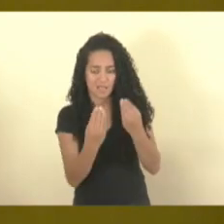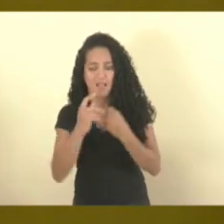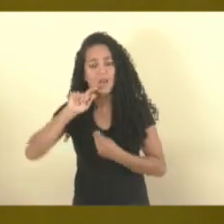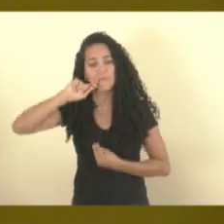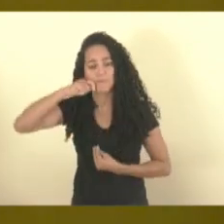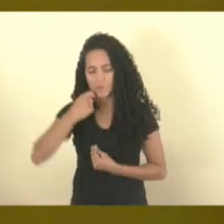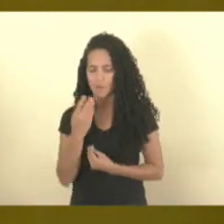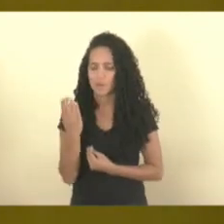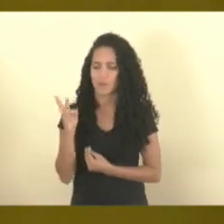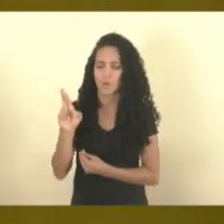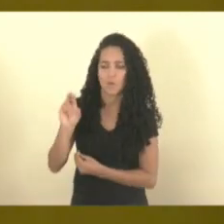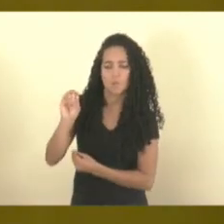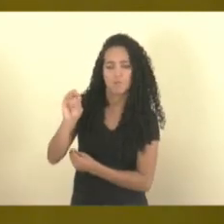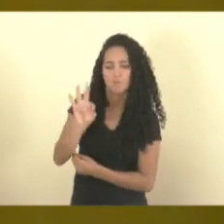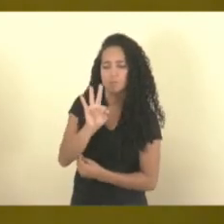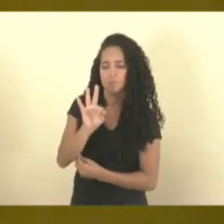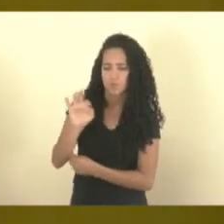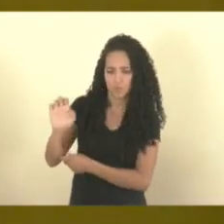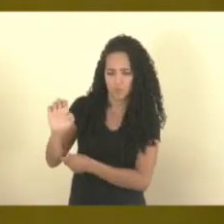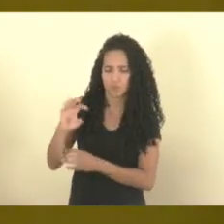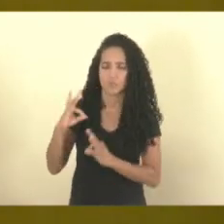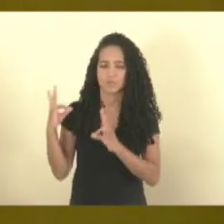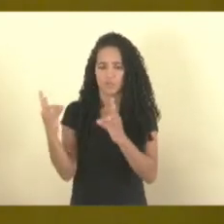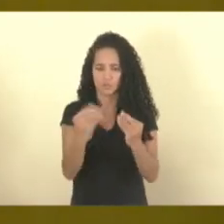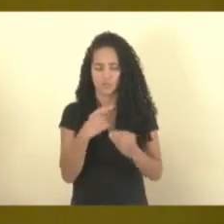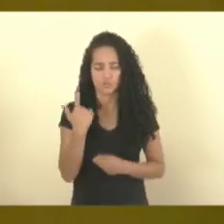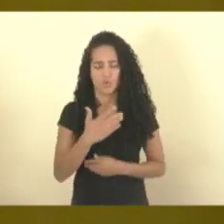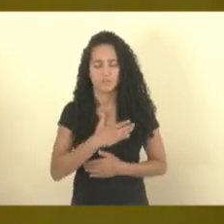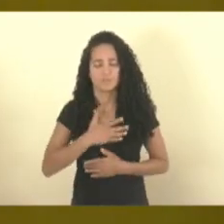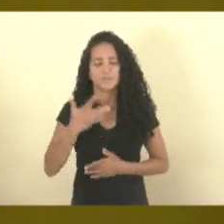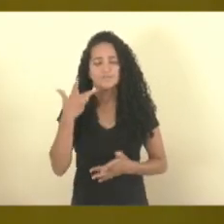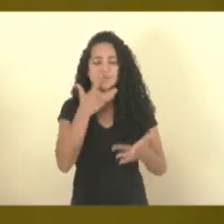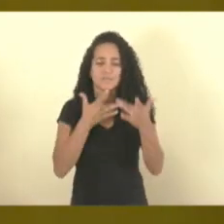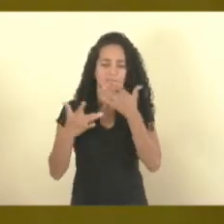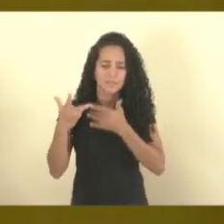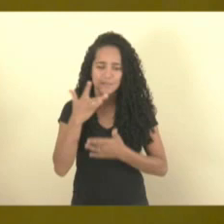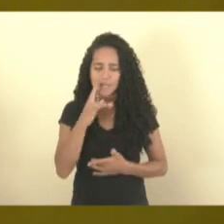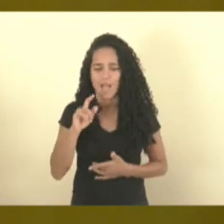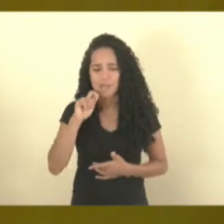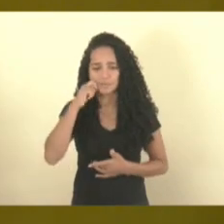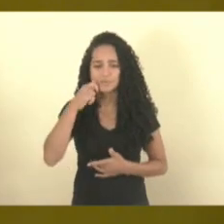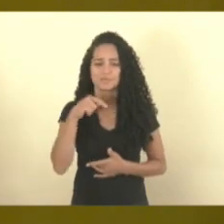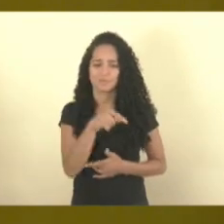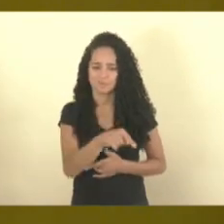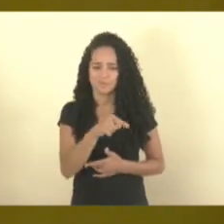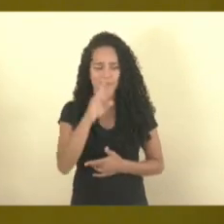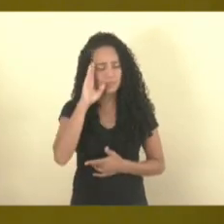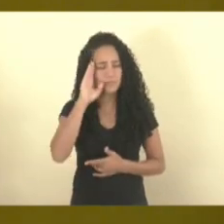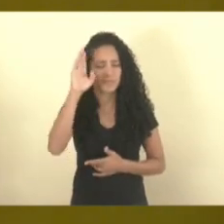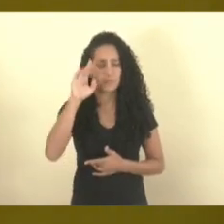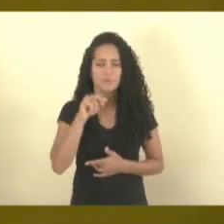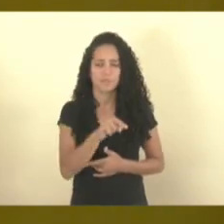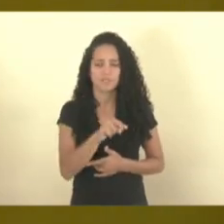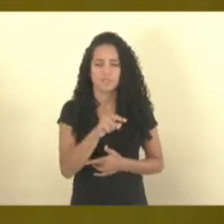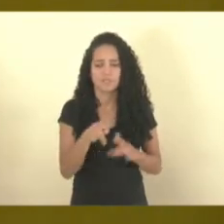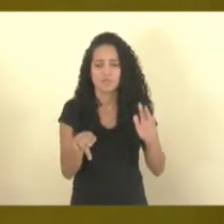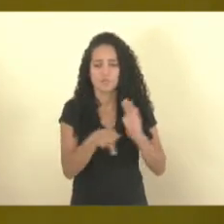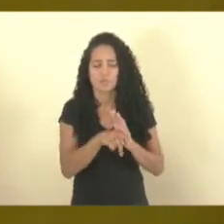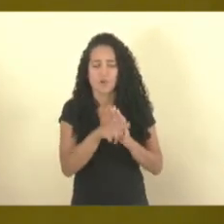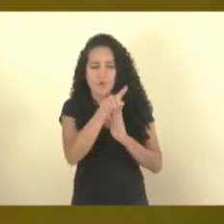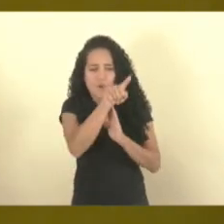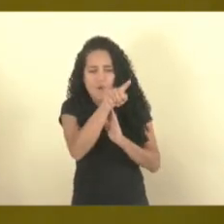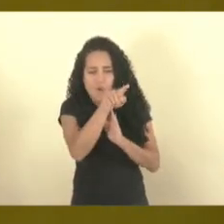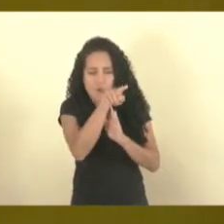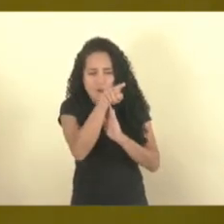de cumprir essa tarefa e trazer Pão Brode para nós, que nós gostamos muito do Pão Brode, principalmente aquele que vem lá da origem